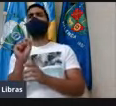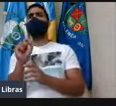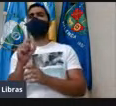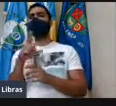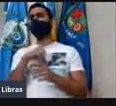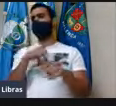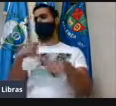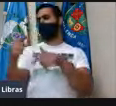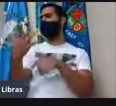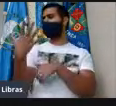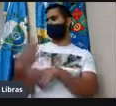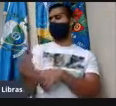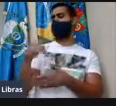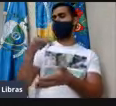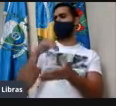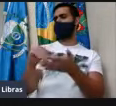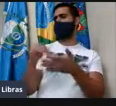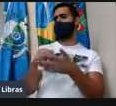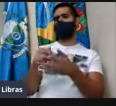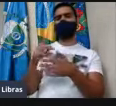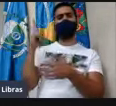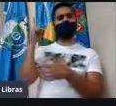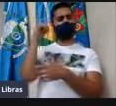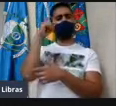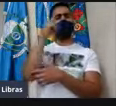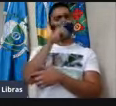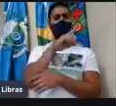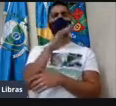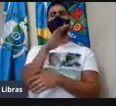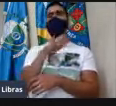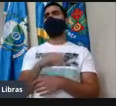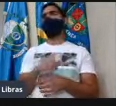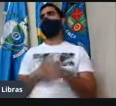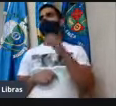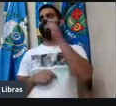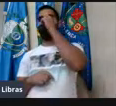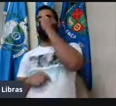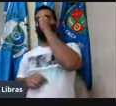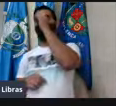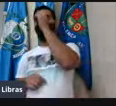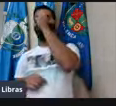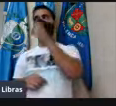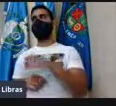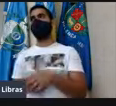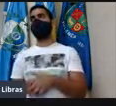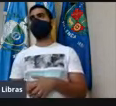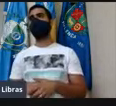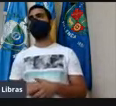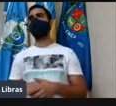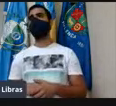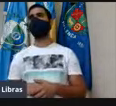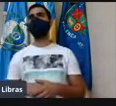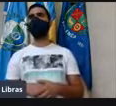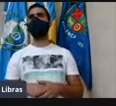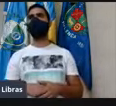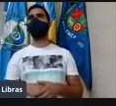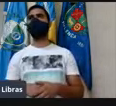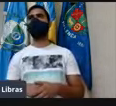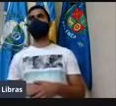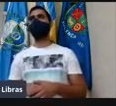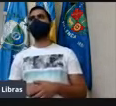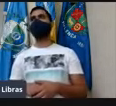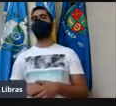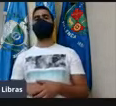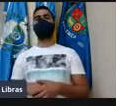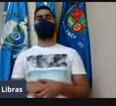pego uma secretaria extremamente delicada. Eu já fui gestor de uma pasta no município vizinho com mais de 80 funcionários, um orçamento público de